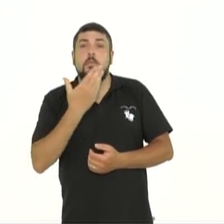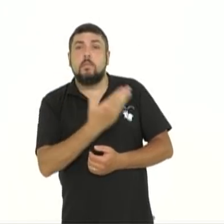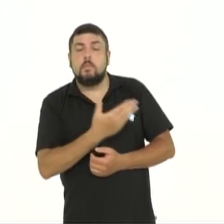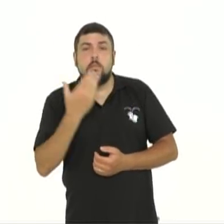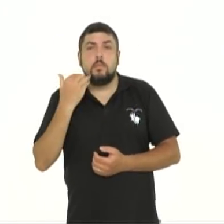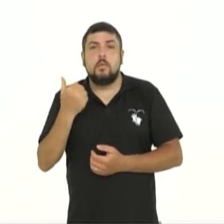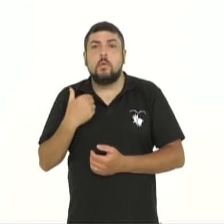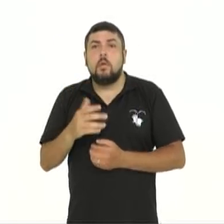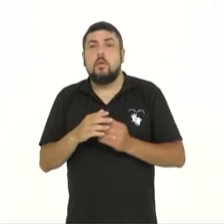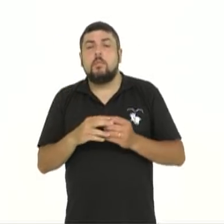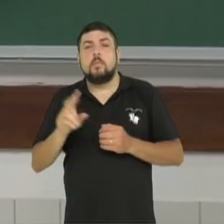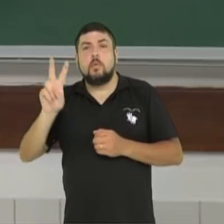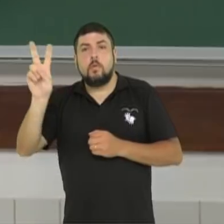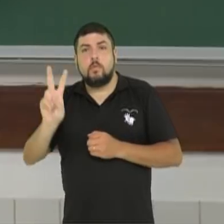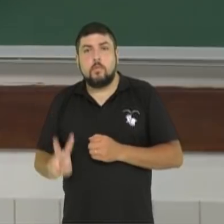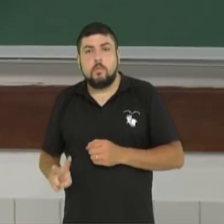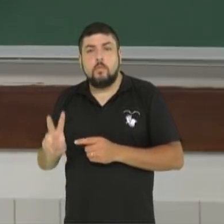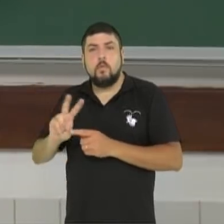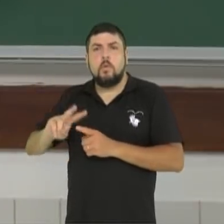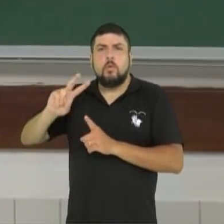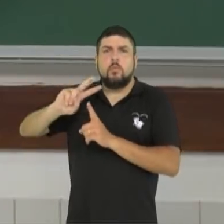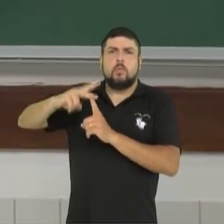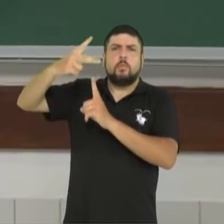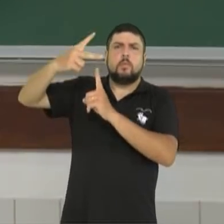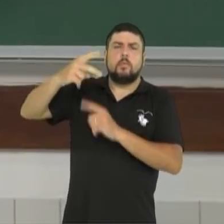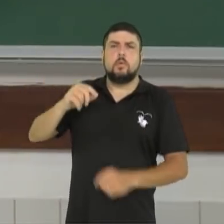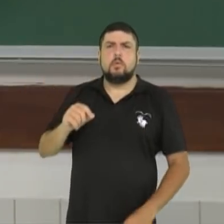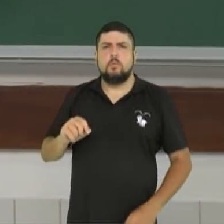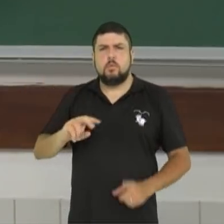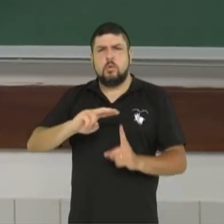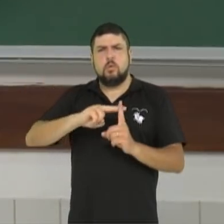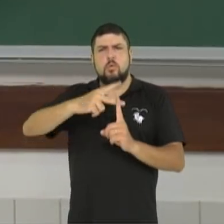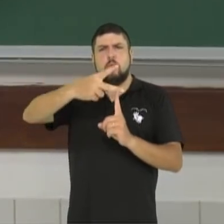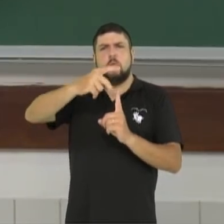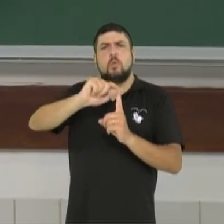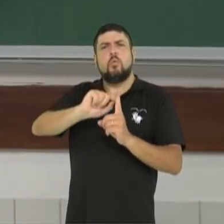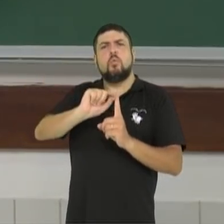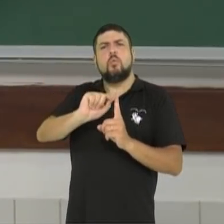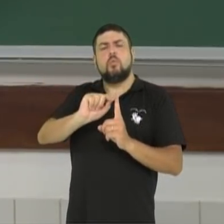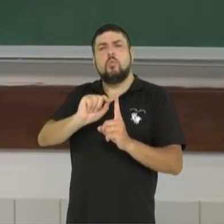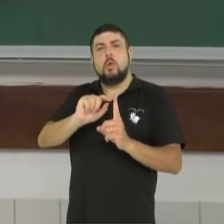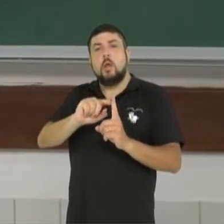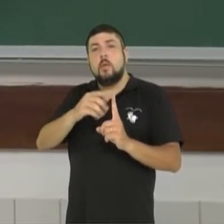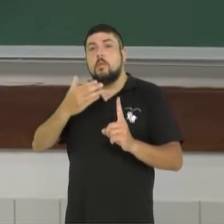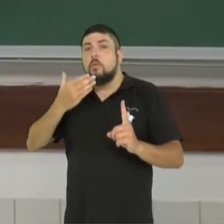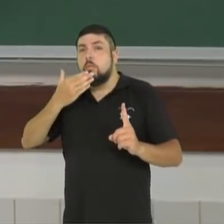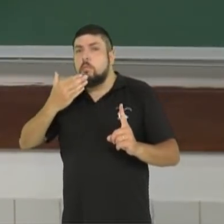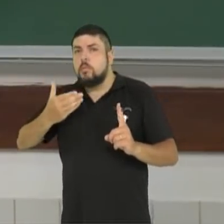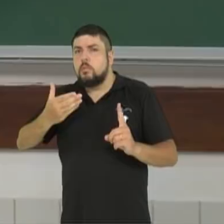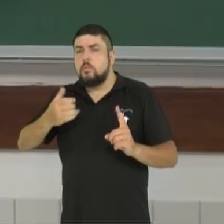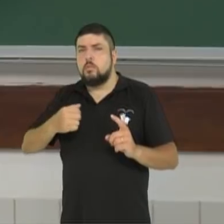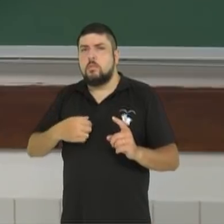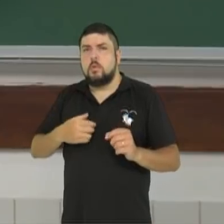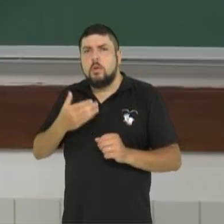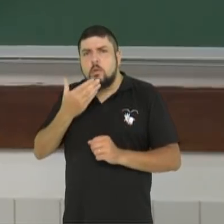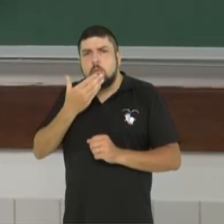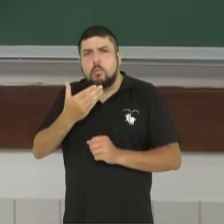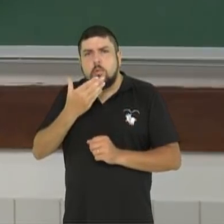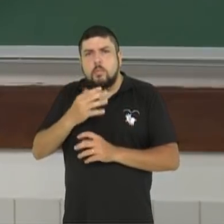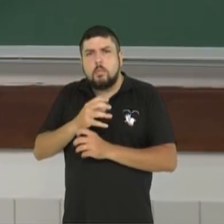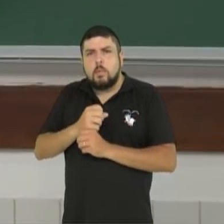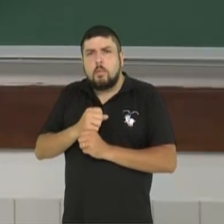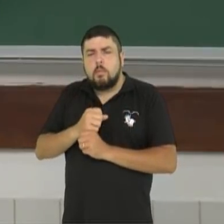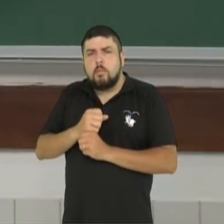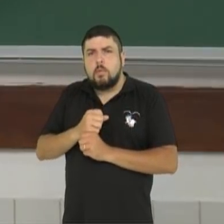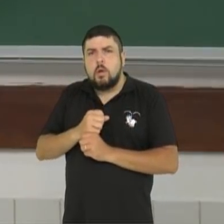que dobraram? Eles, terceira pessoa do plural, os pedidos. Né? Então, todo esse cálculo eu faço mentalmente,